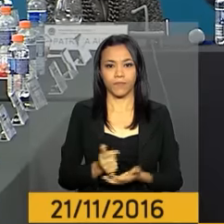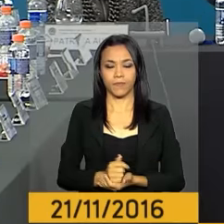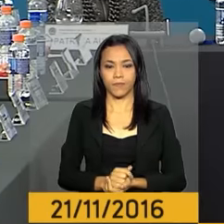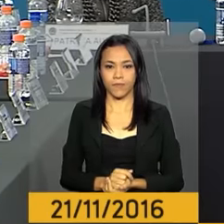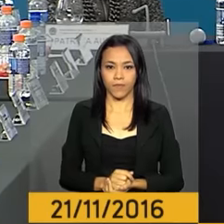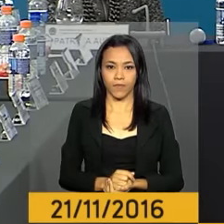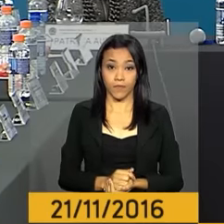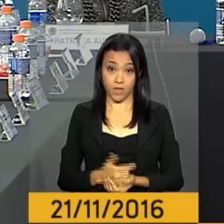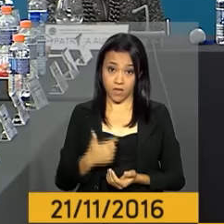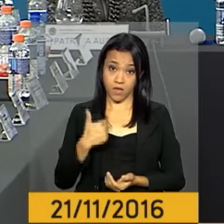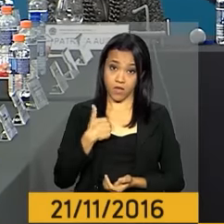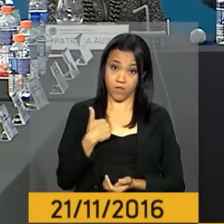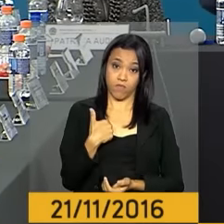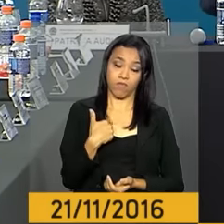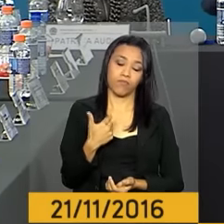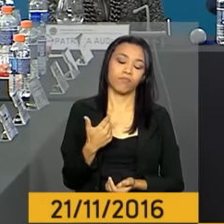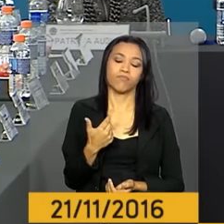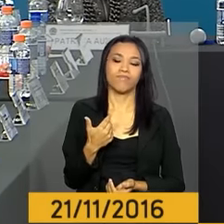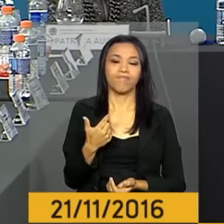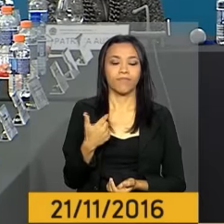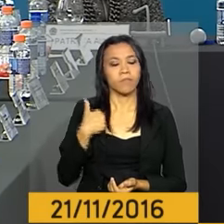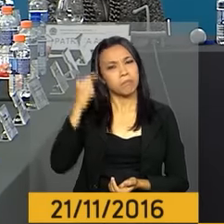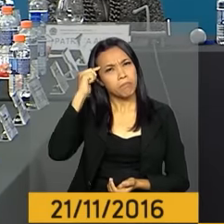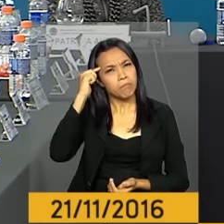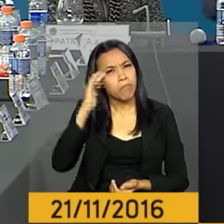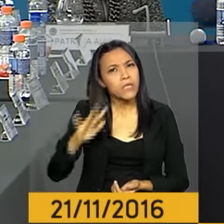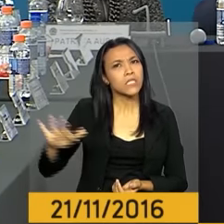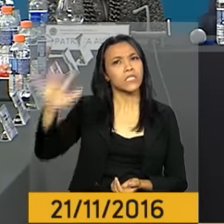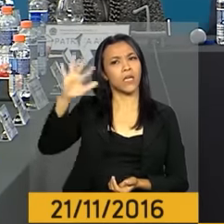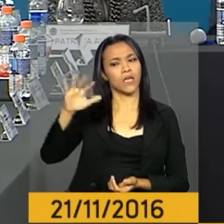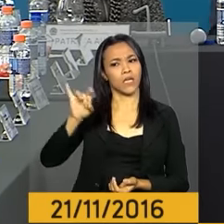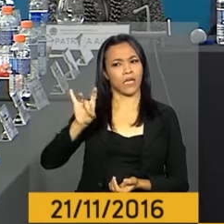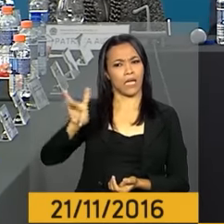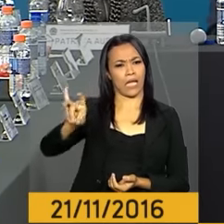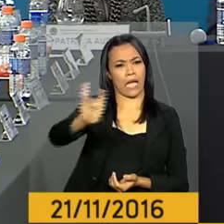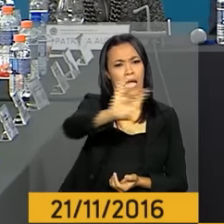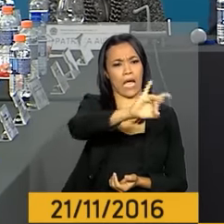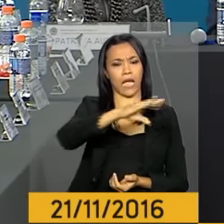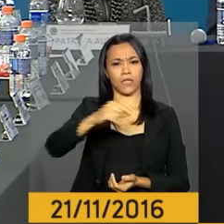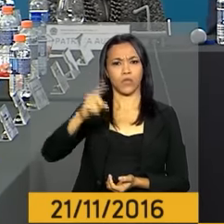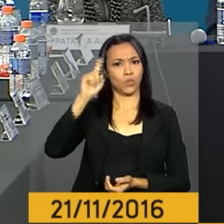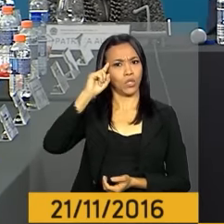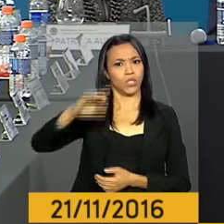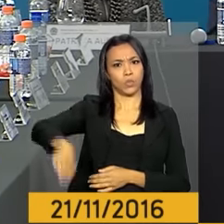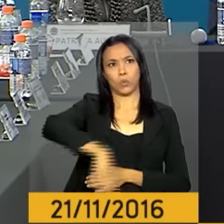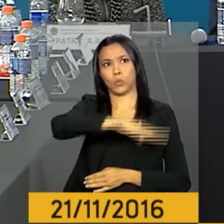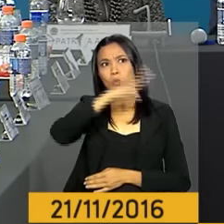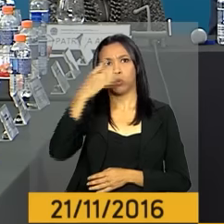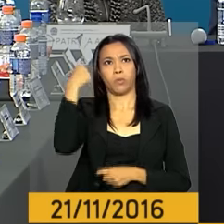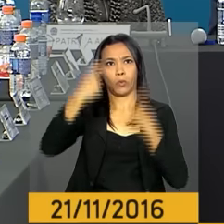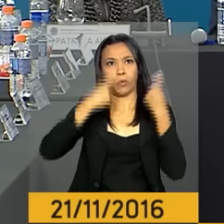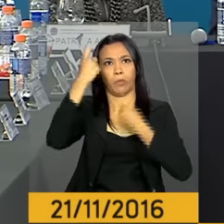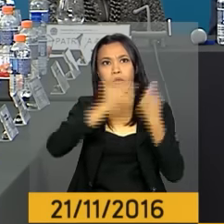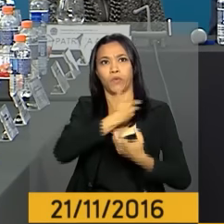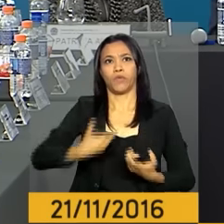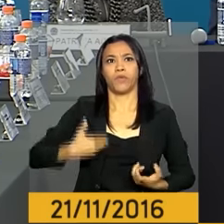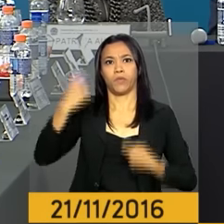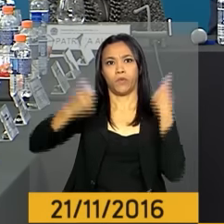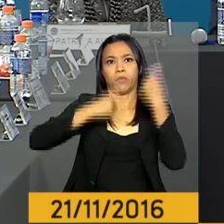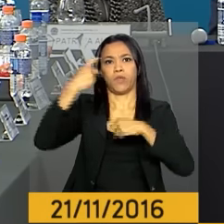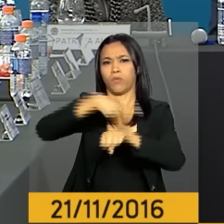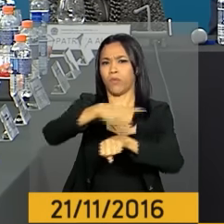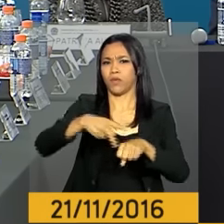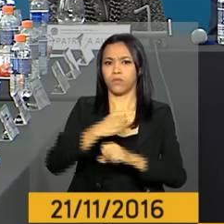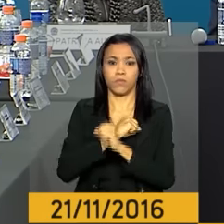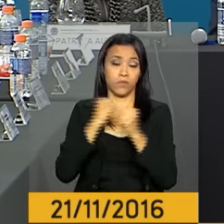Não tenho a pretensão de imaginar que cada um dos senhores e das senhoras está o dia todo preocupado com o governo e com o país. Não é possível,